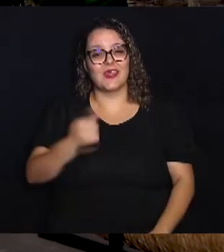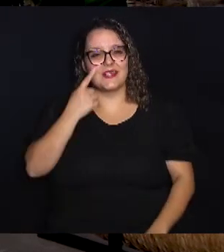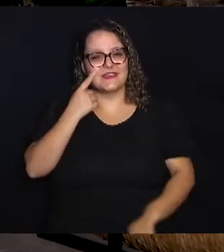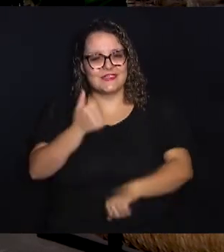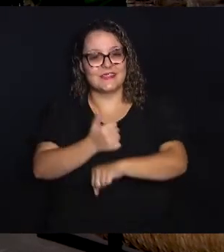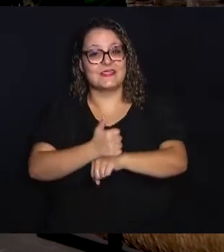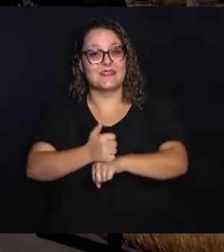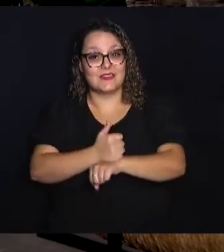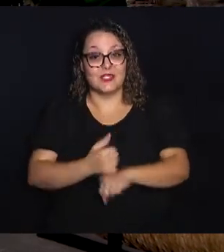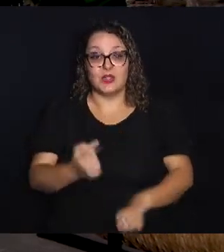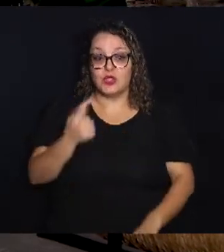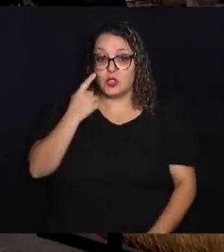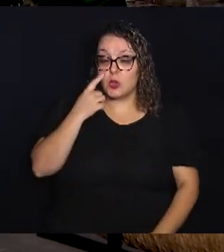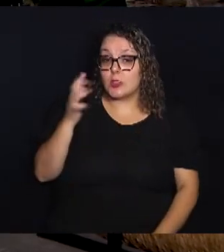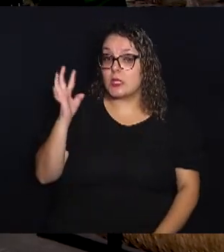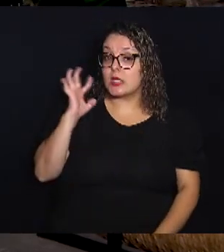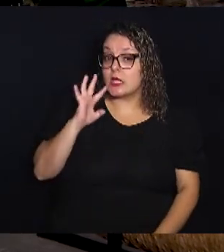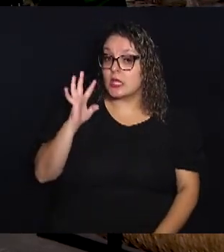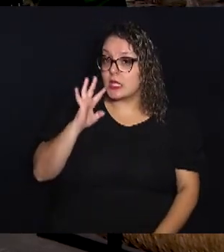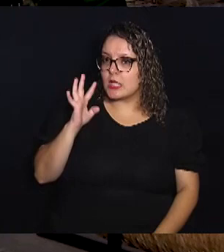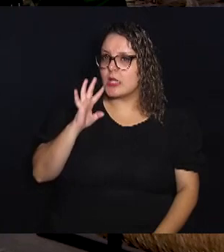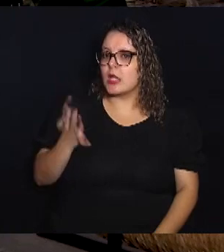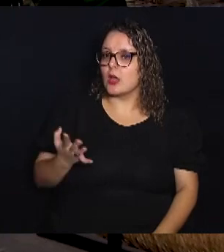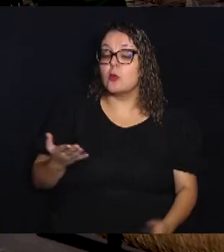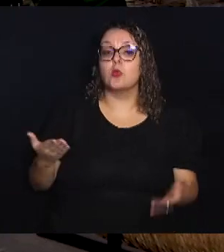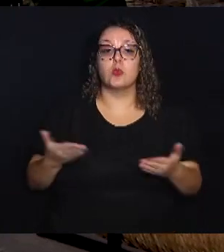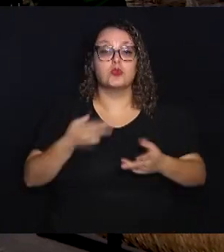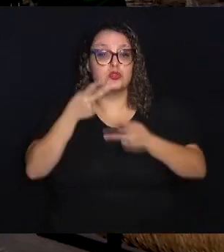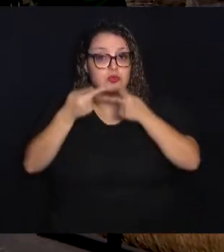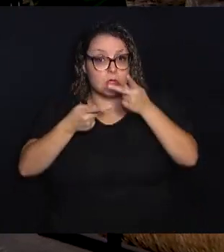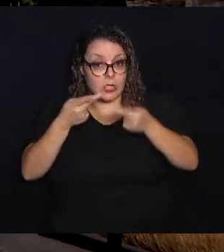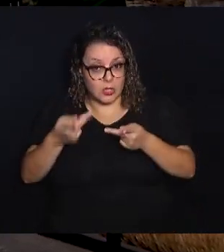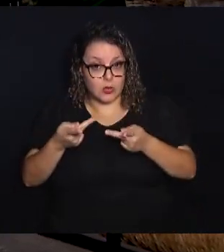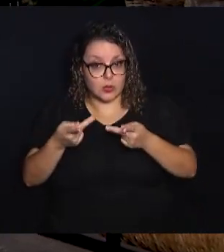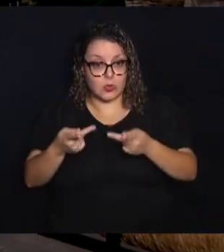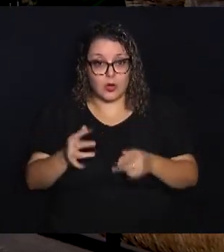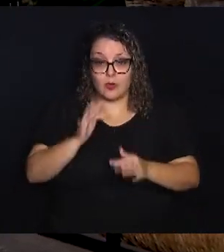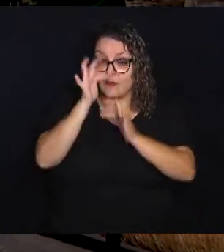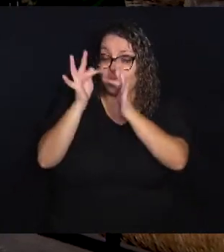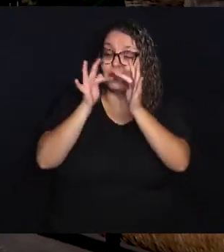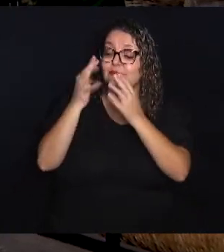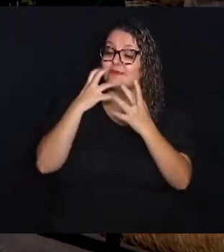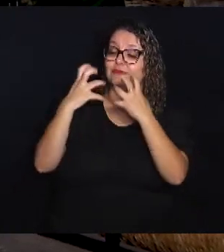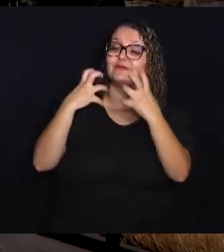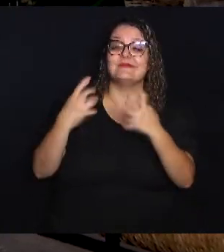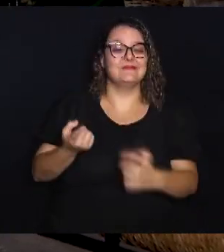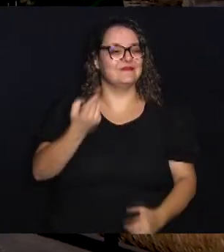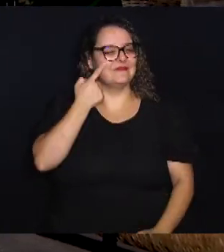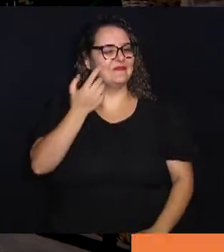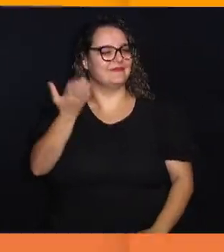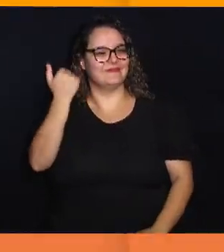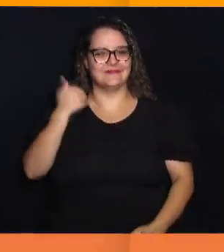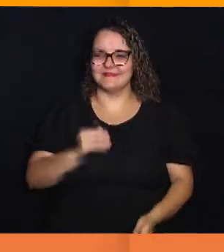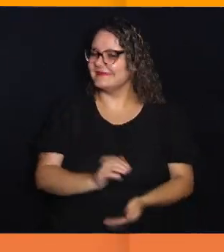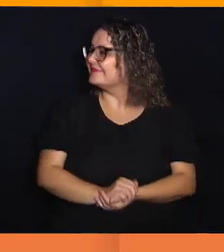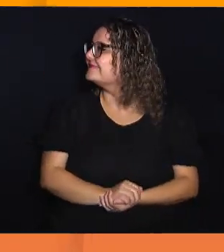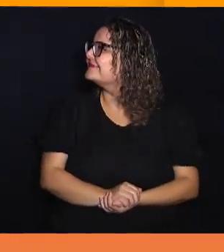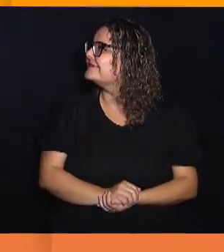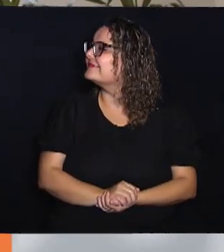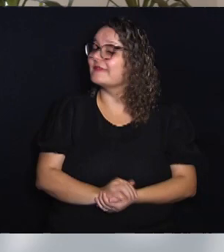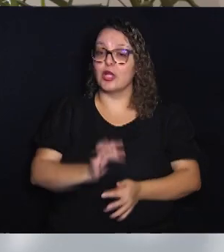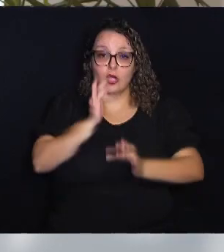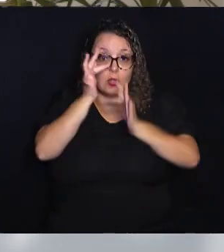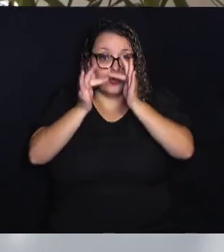quadro Se Liga na Profissão e olha só que bacana, pessoal. Hoje a gente vai falar sobre florista. Então se liga aí, bora!